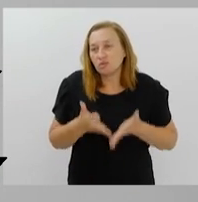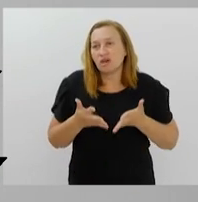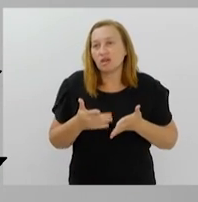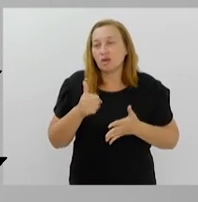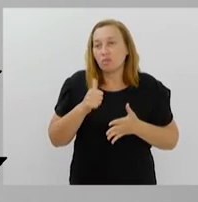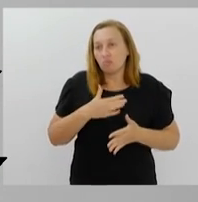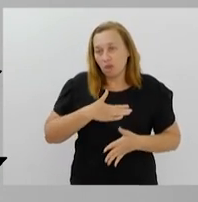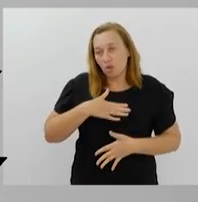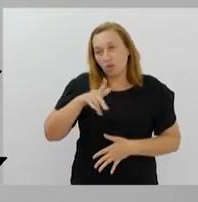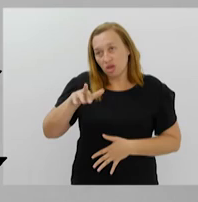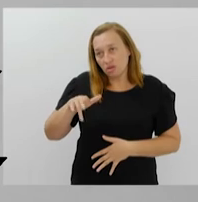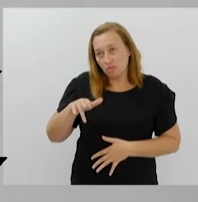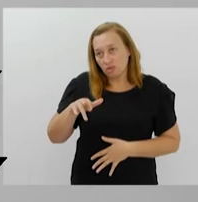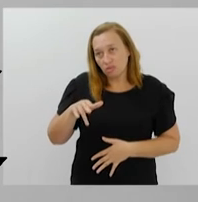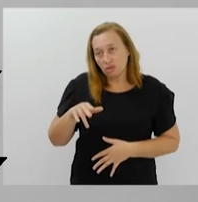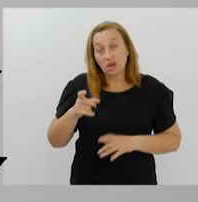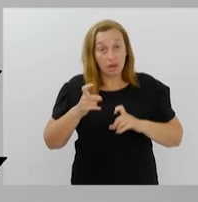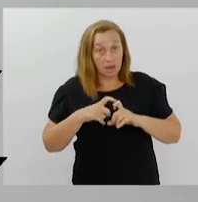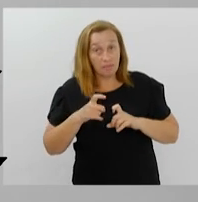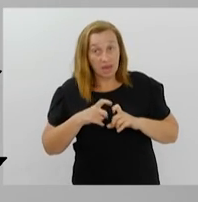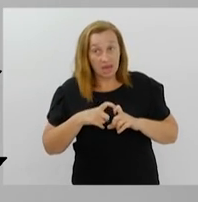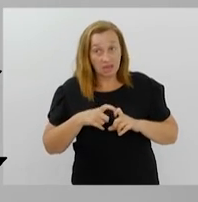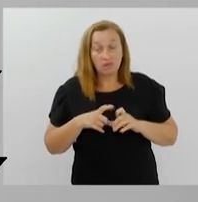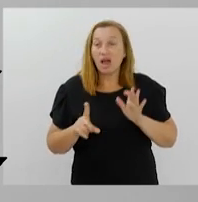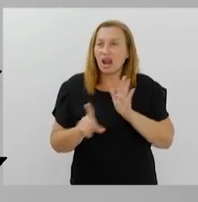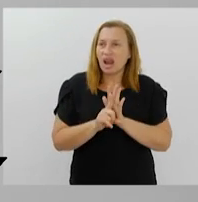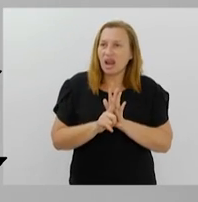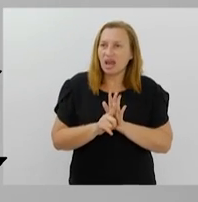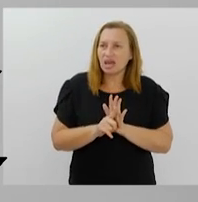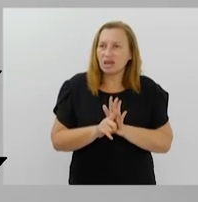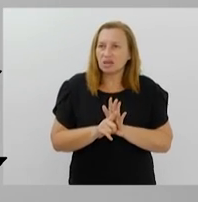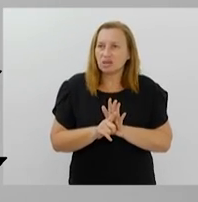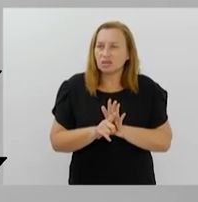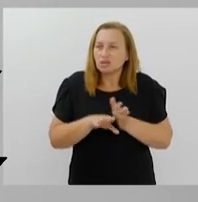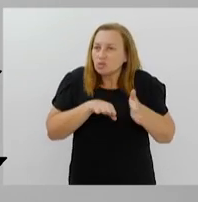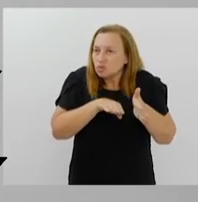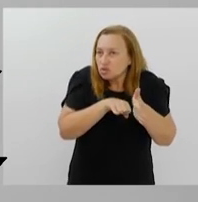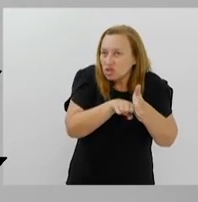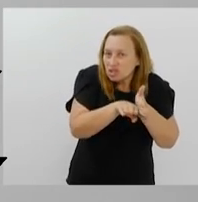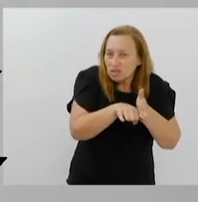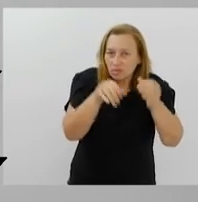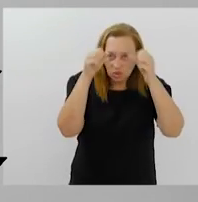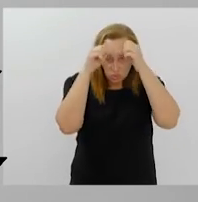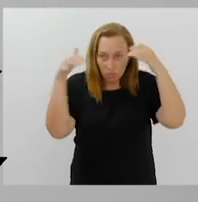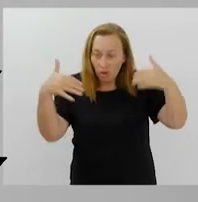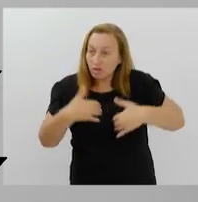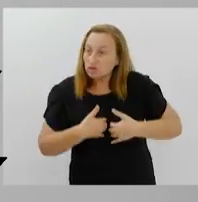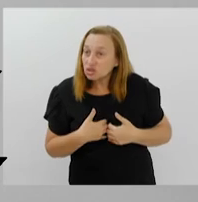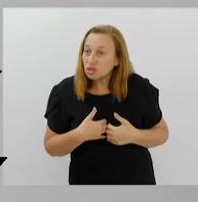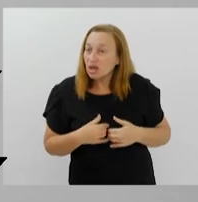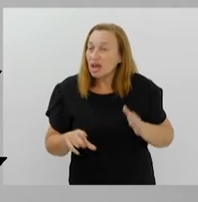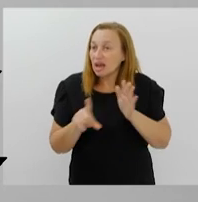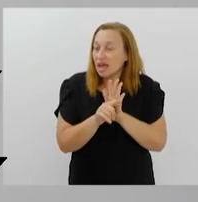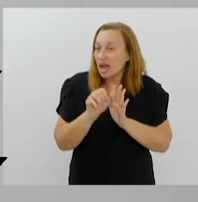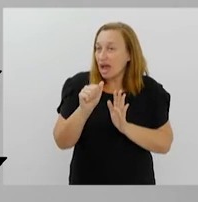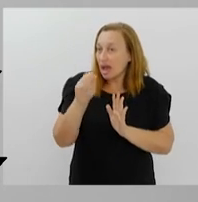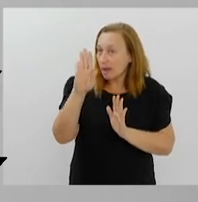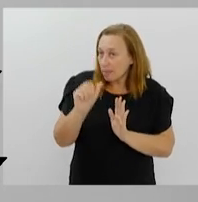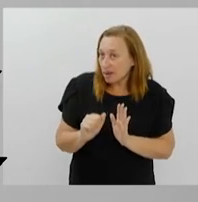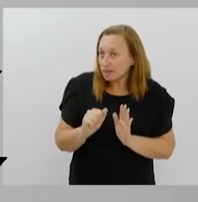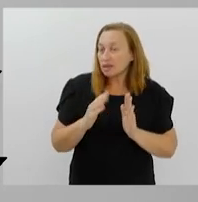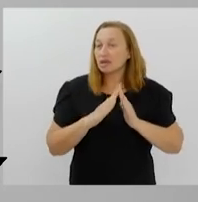irmão que aí Se habilitou como médico a lei lá do estacionamento pro autismo a questão da Lei abaas